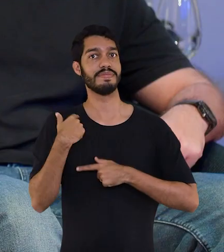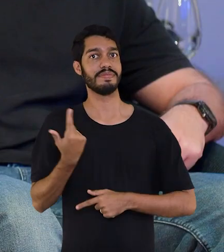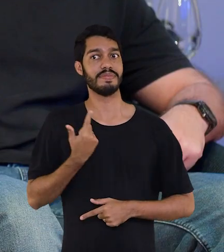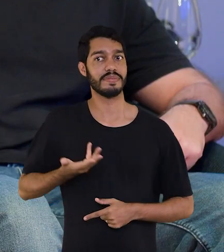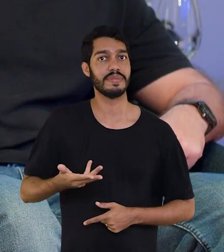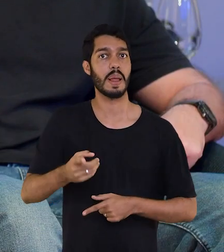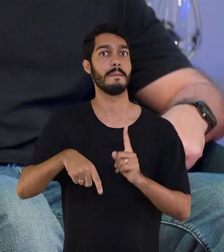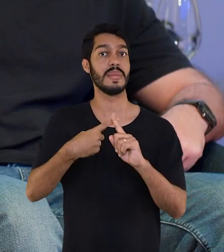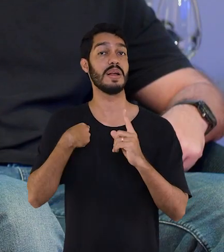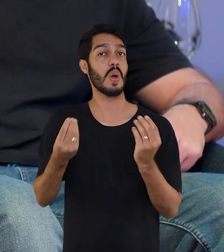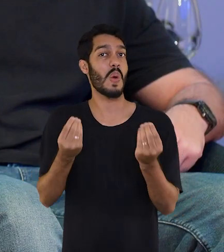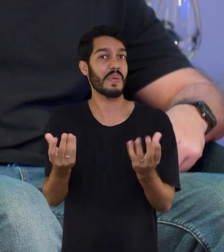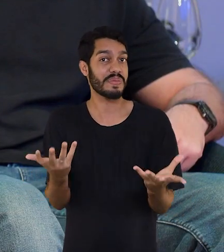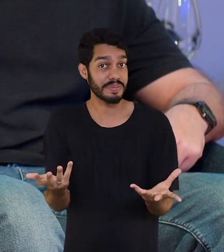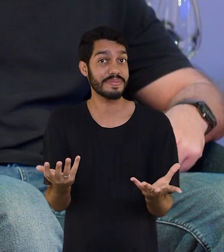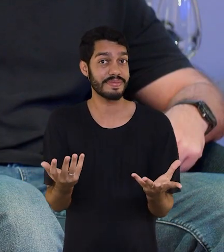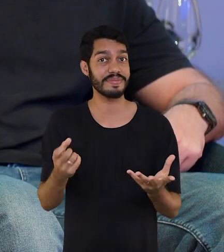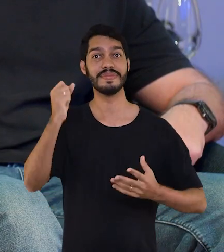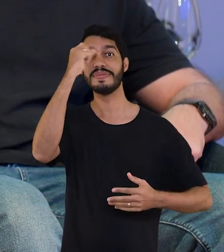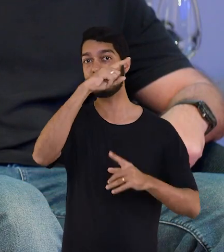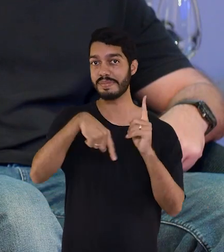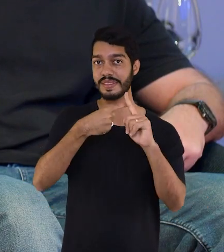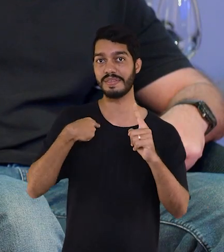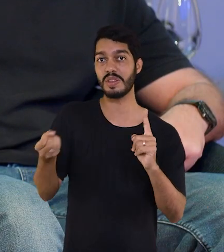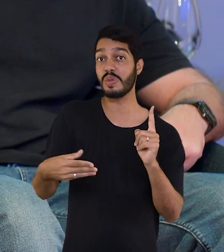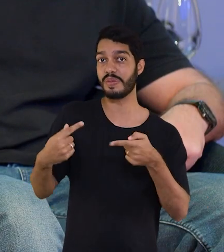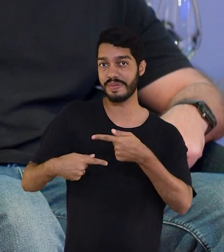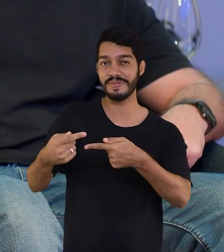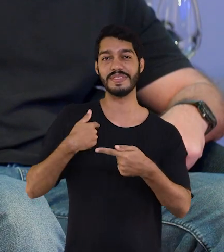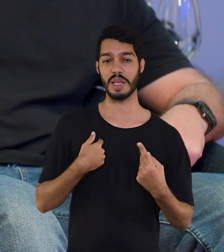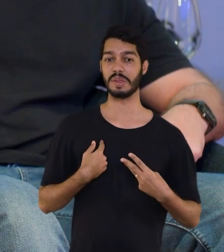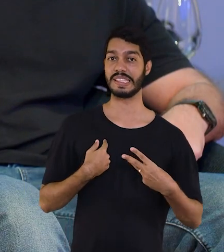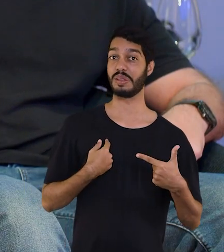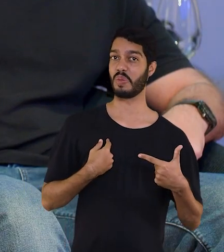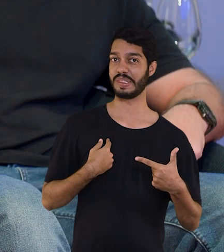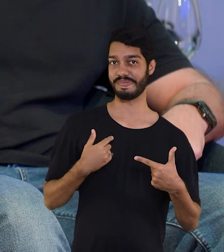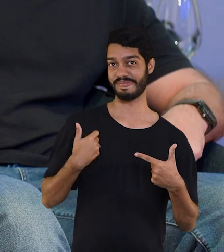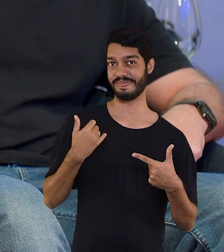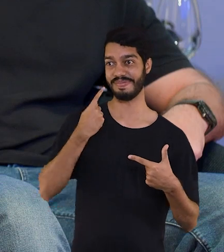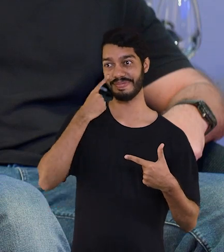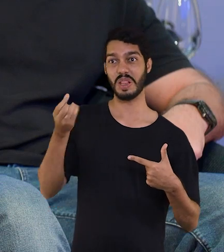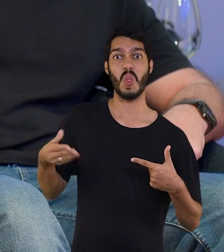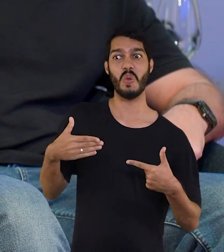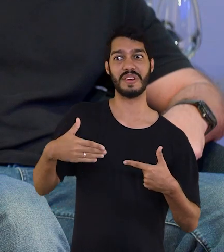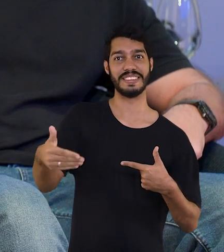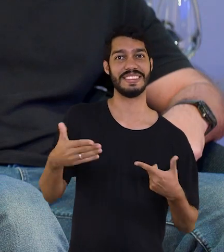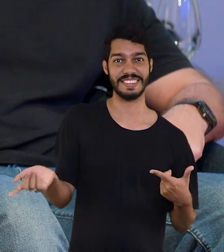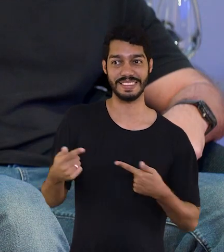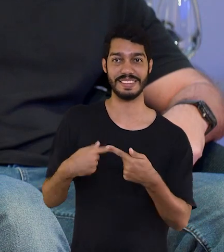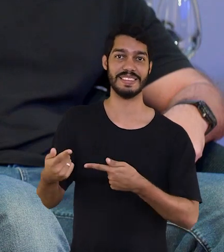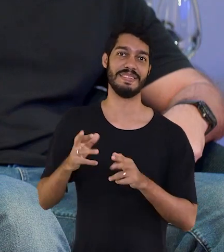nosso favor? E um grande desafio, principalmente para essa nova geração. Olha só, gente, eu com 32 anos falando dessa